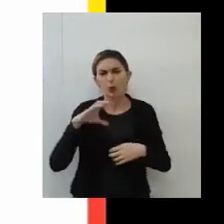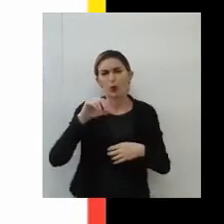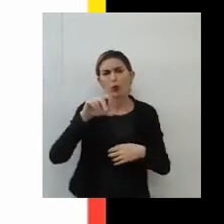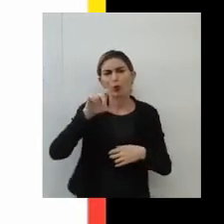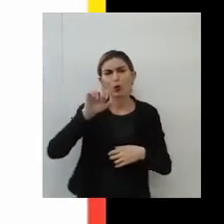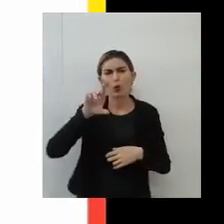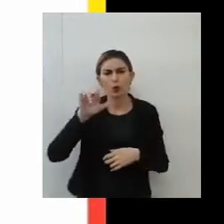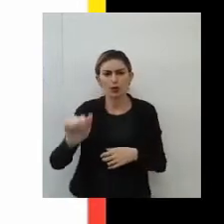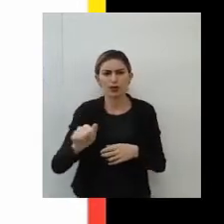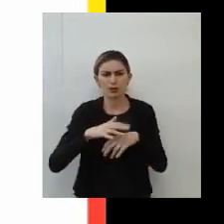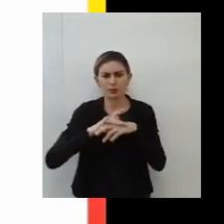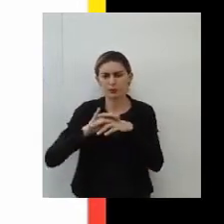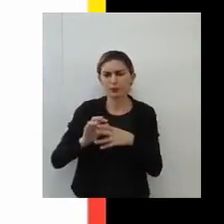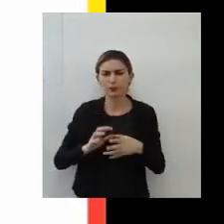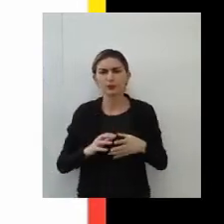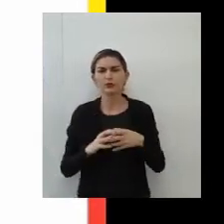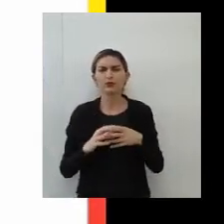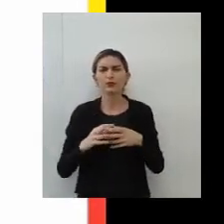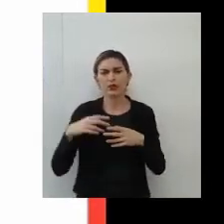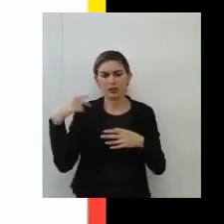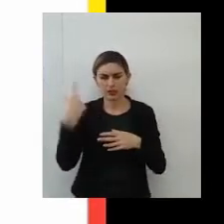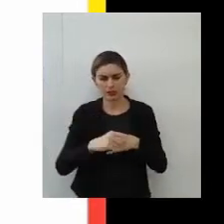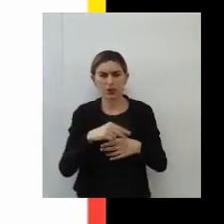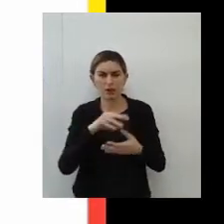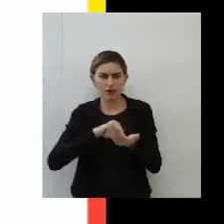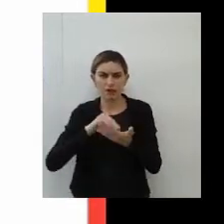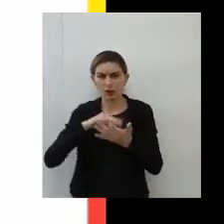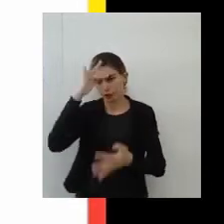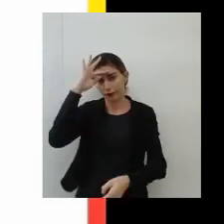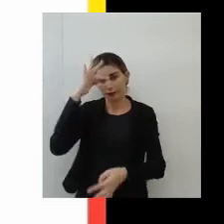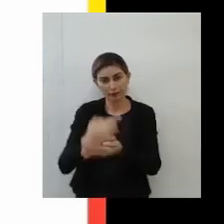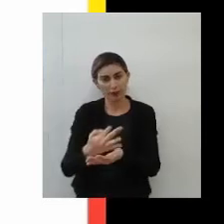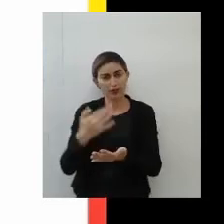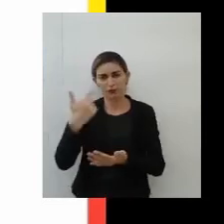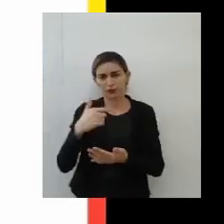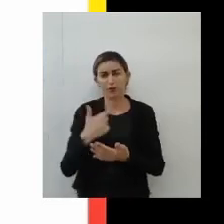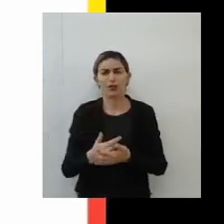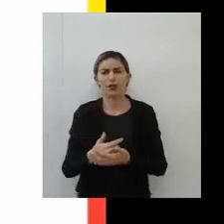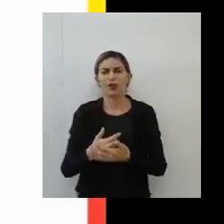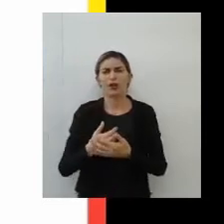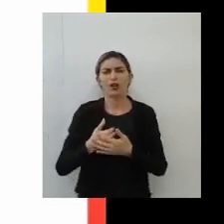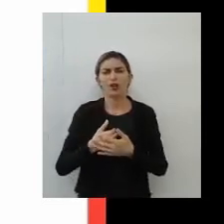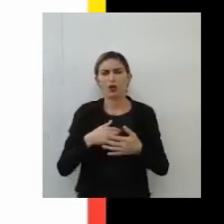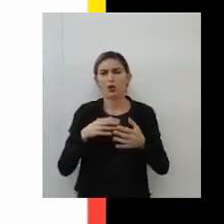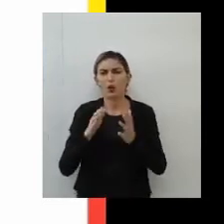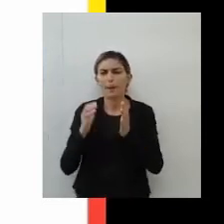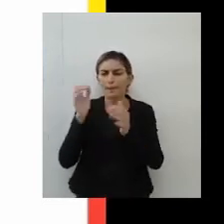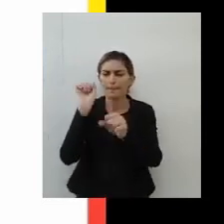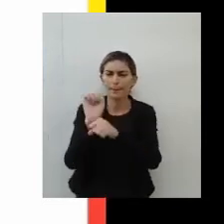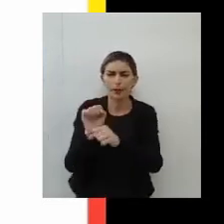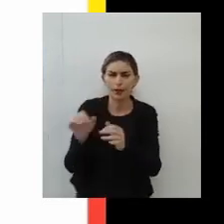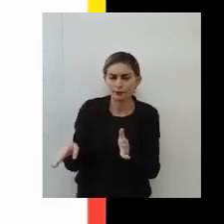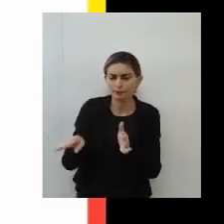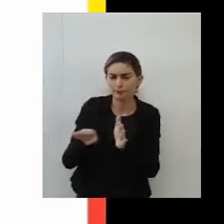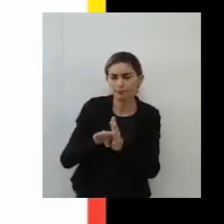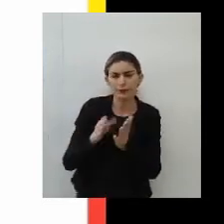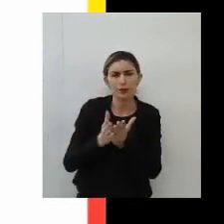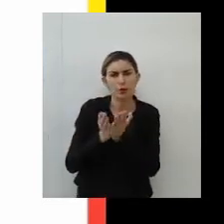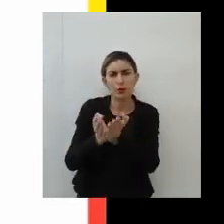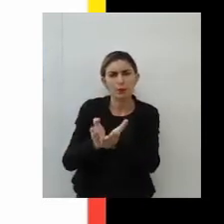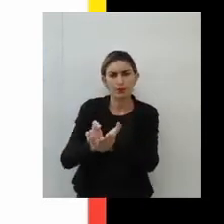eles, em razão de sua iniquidade, da sua falta de fé, apostaram no porto da cidade de